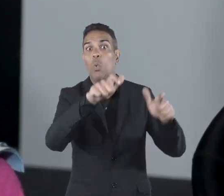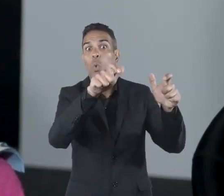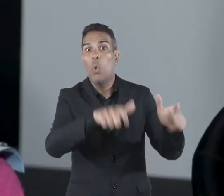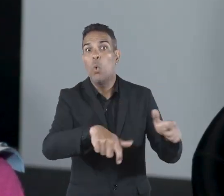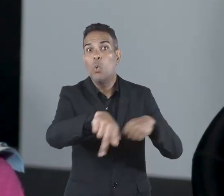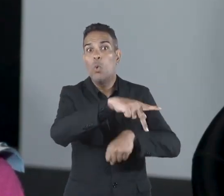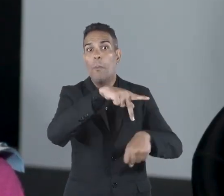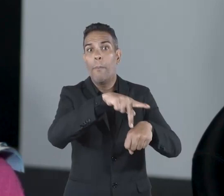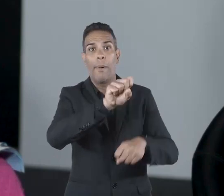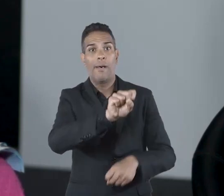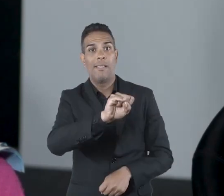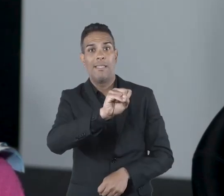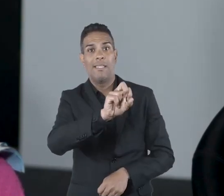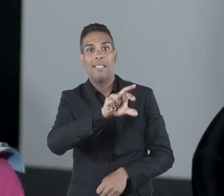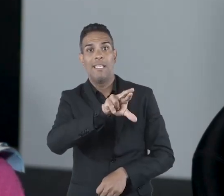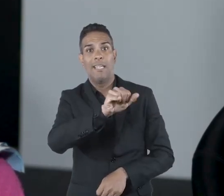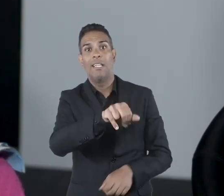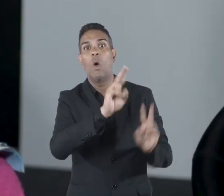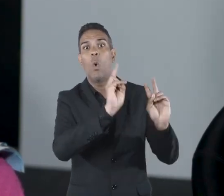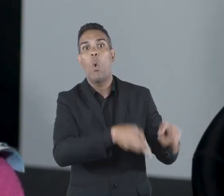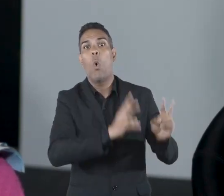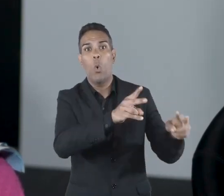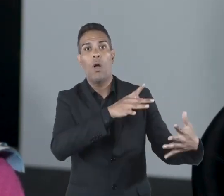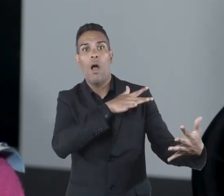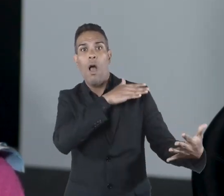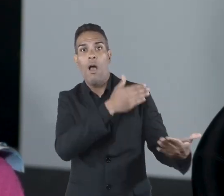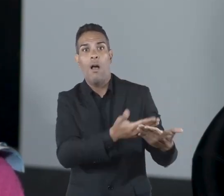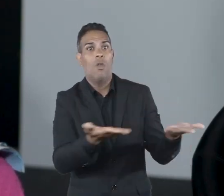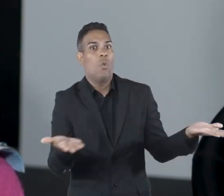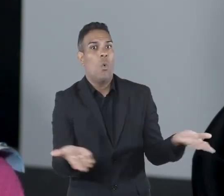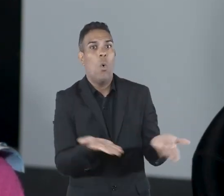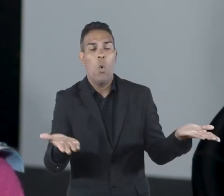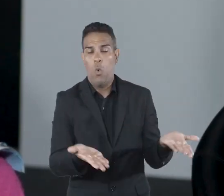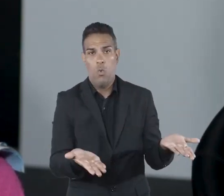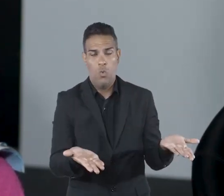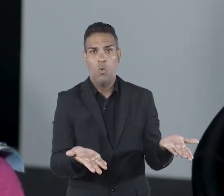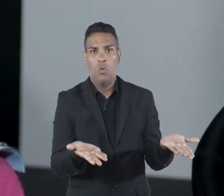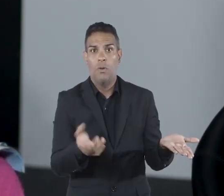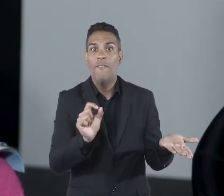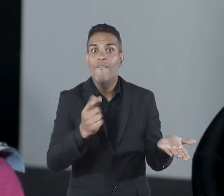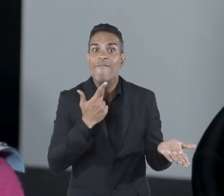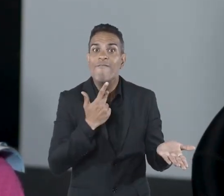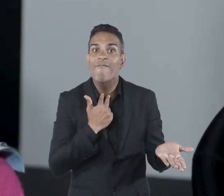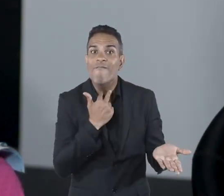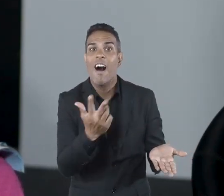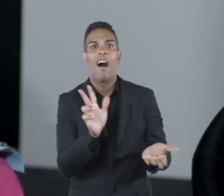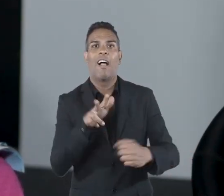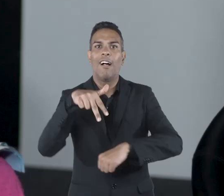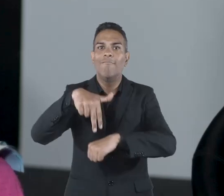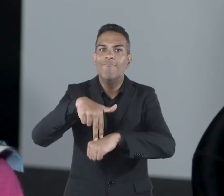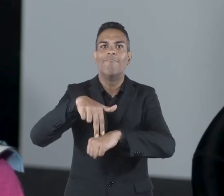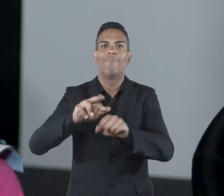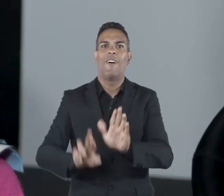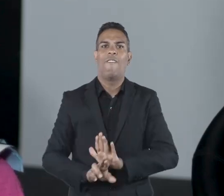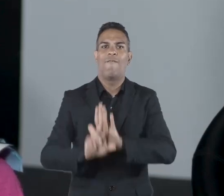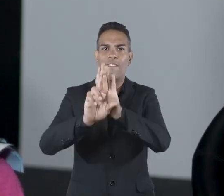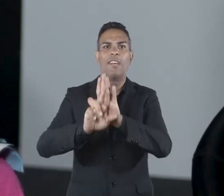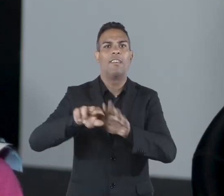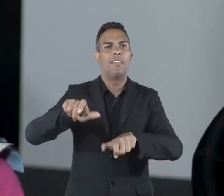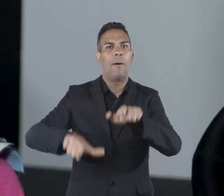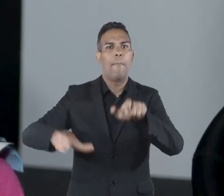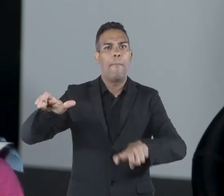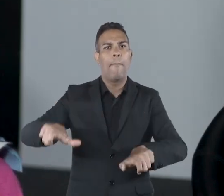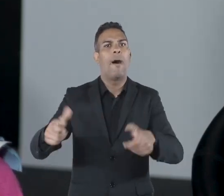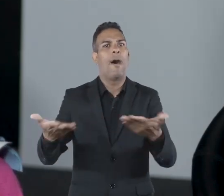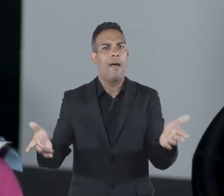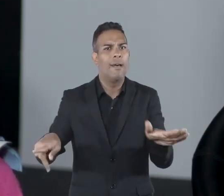Síria não terminou, já tem mais de 10 anos e ela persiste. Então, para trazer e dar voz,